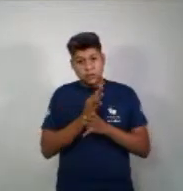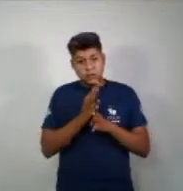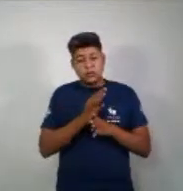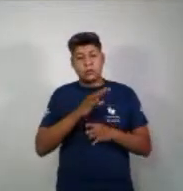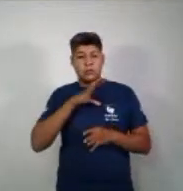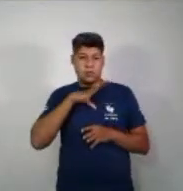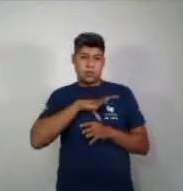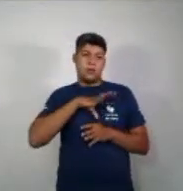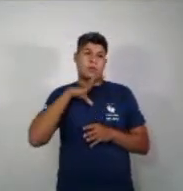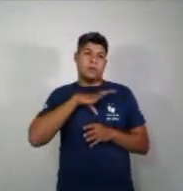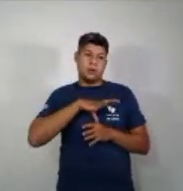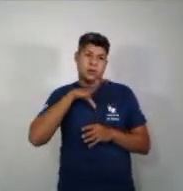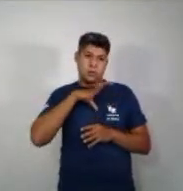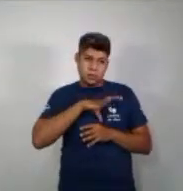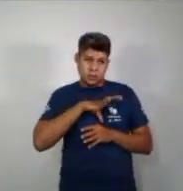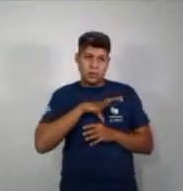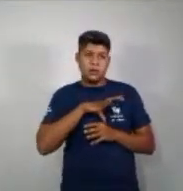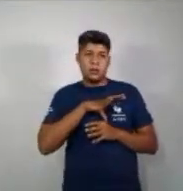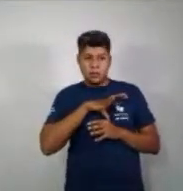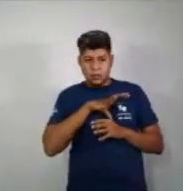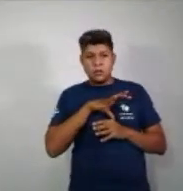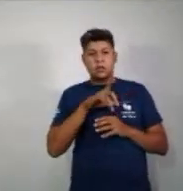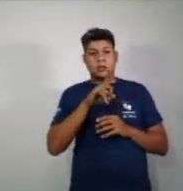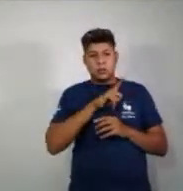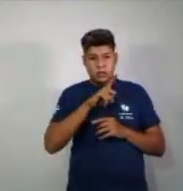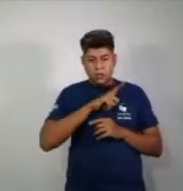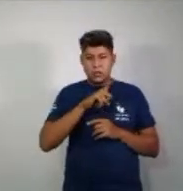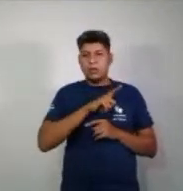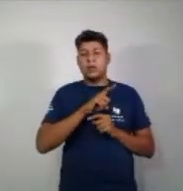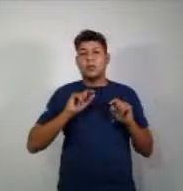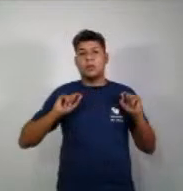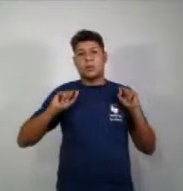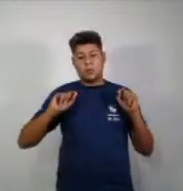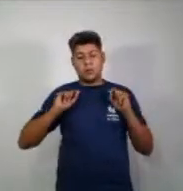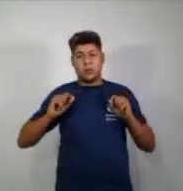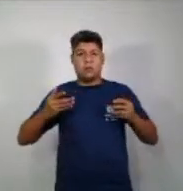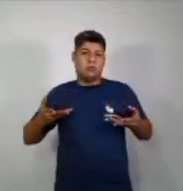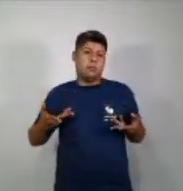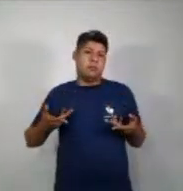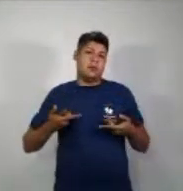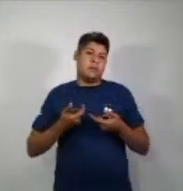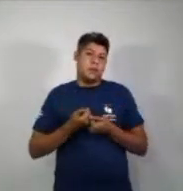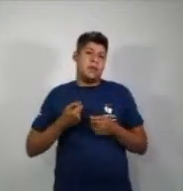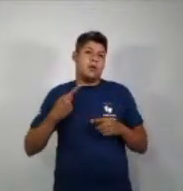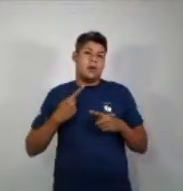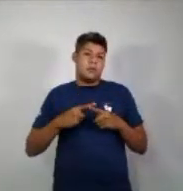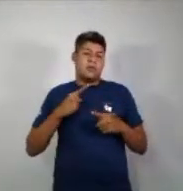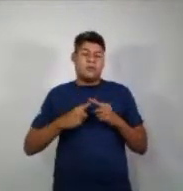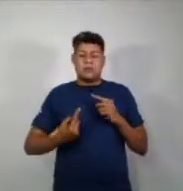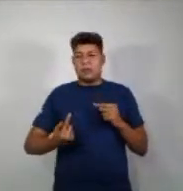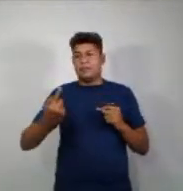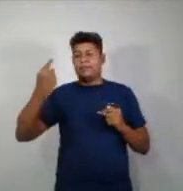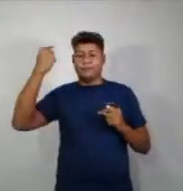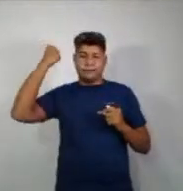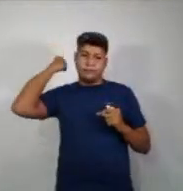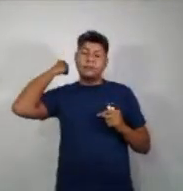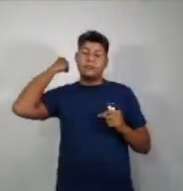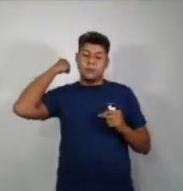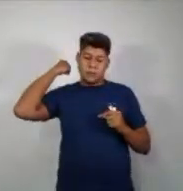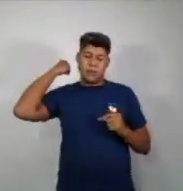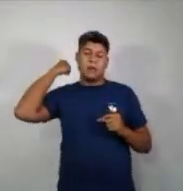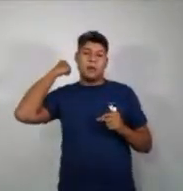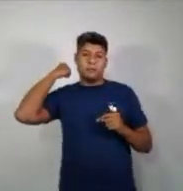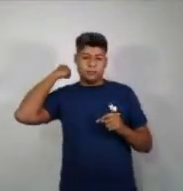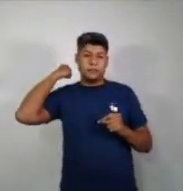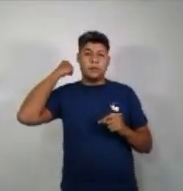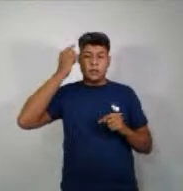português, com uma antena também absolutamente genial, porque naquela época os